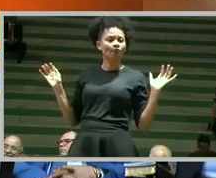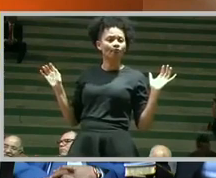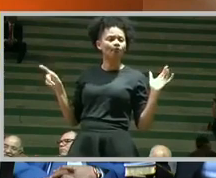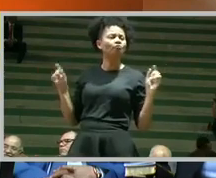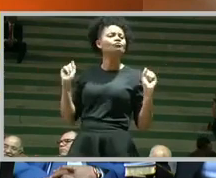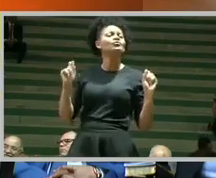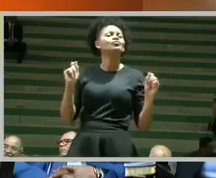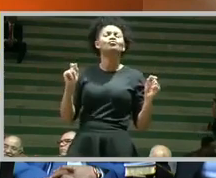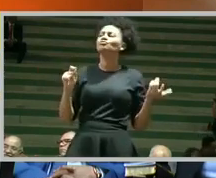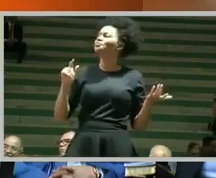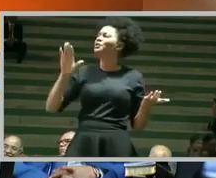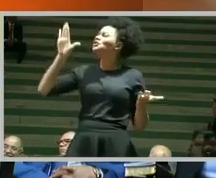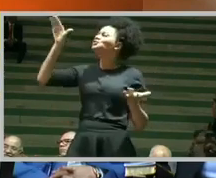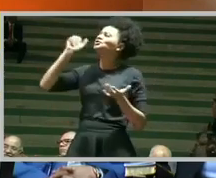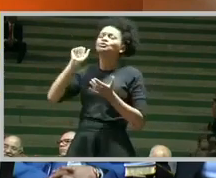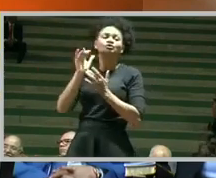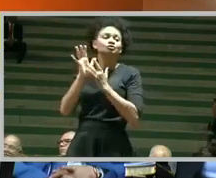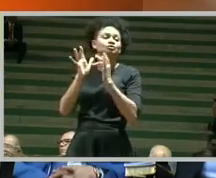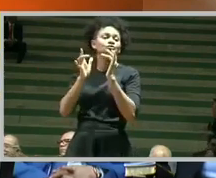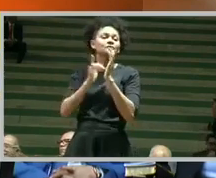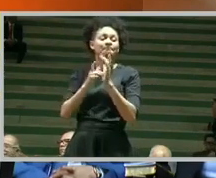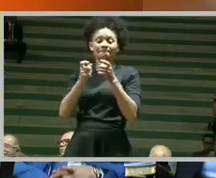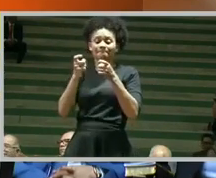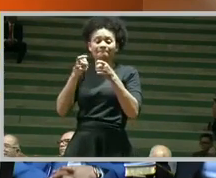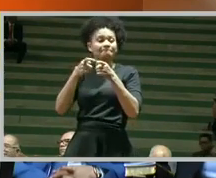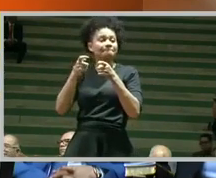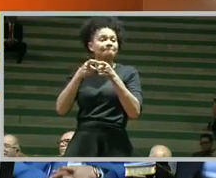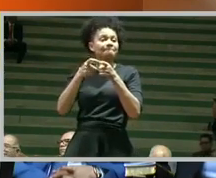Do que a gente chama Jesus? Médico?